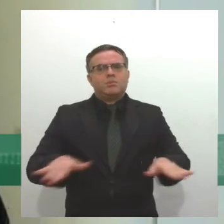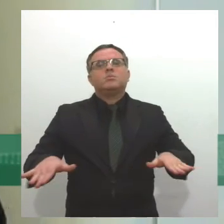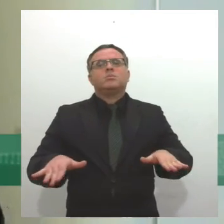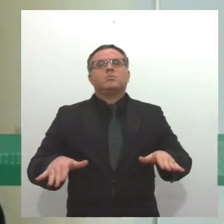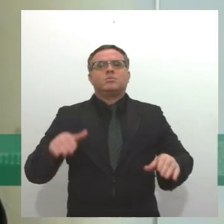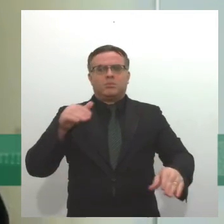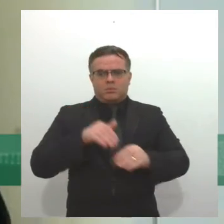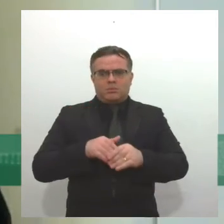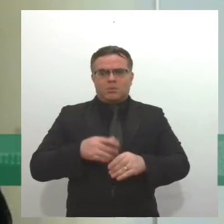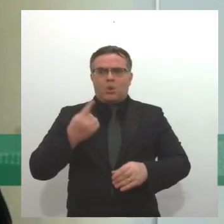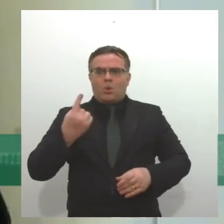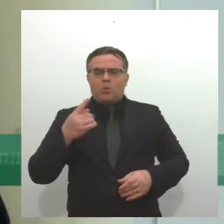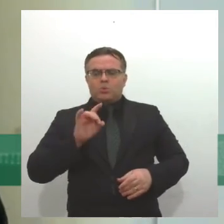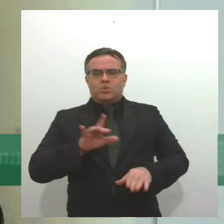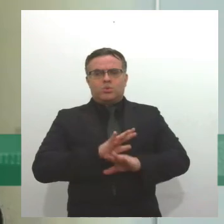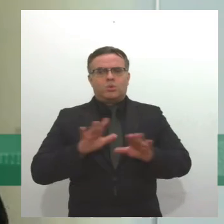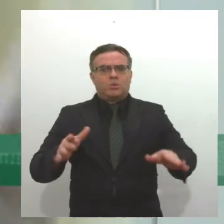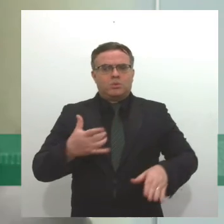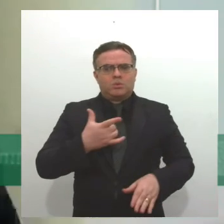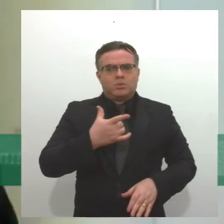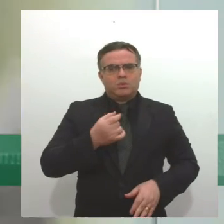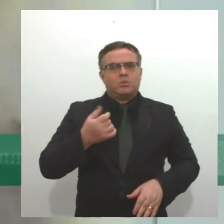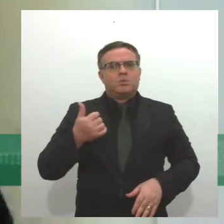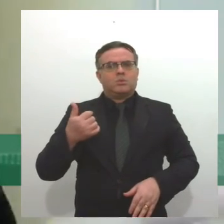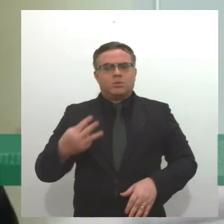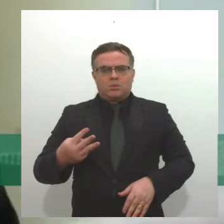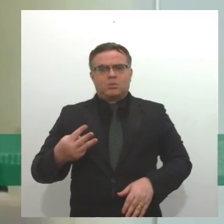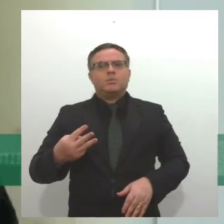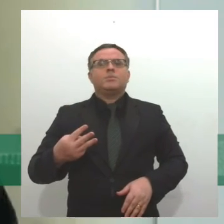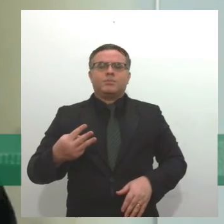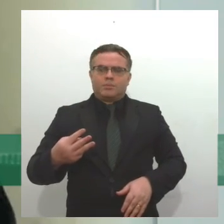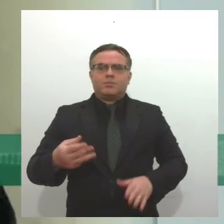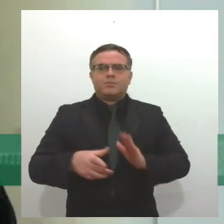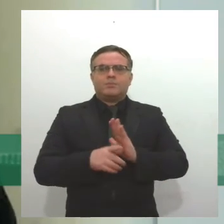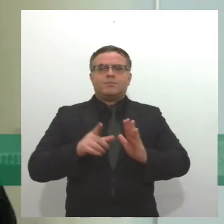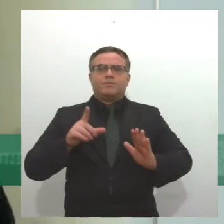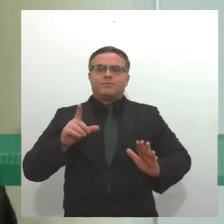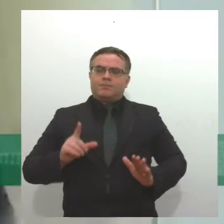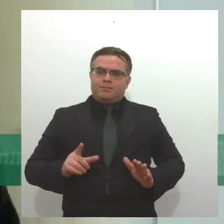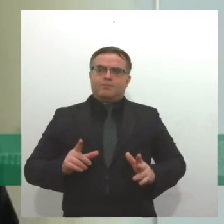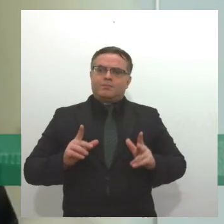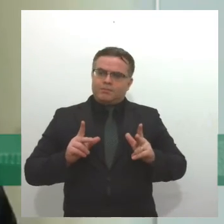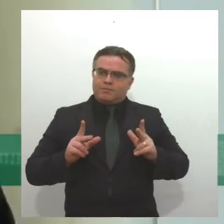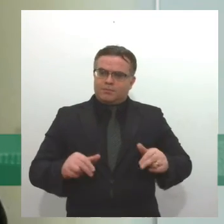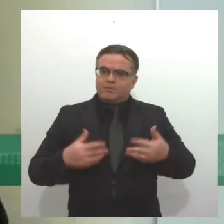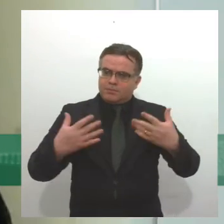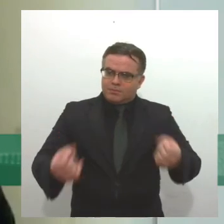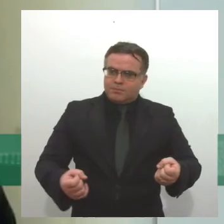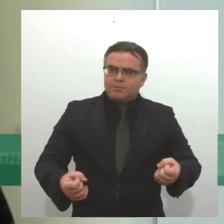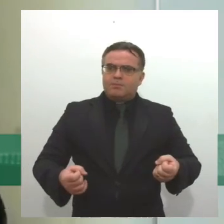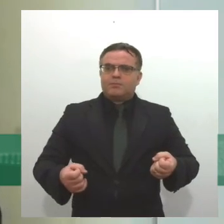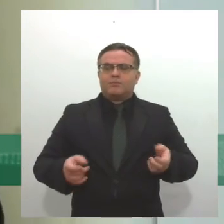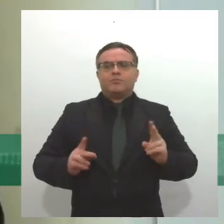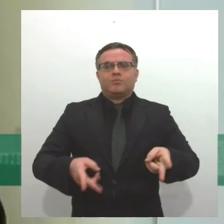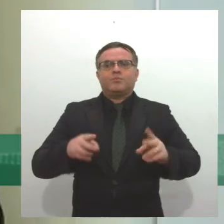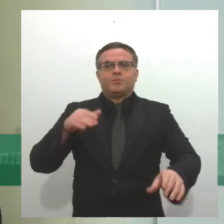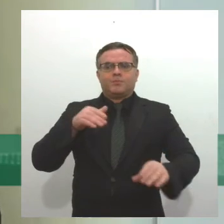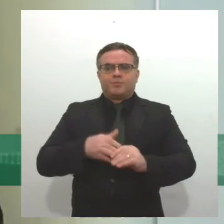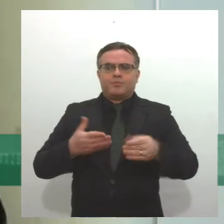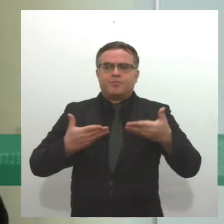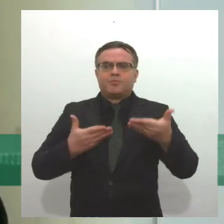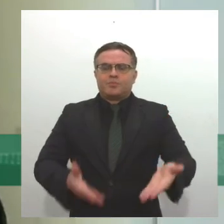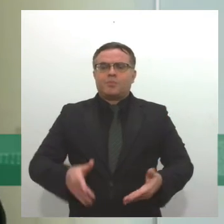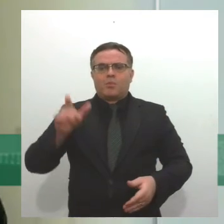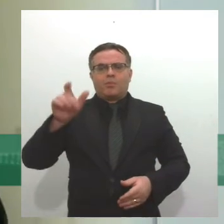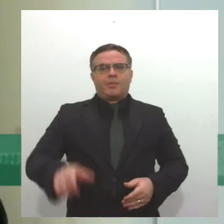voto contra apenas em 2013, quando presidia a Câmara, no compromisso que assumiu e pautou para votar o deputado